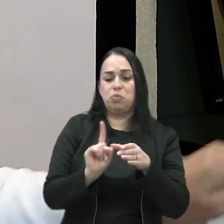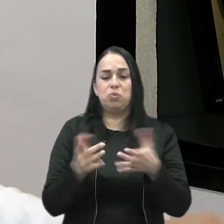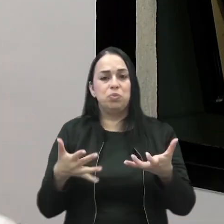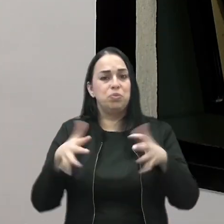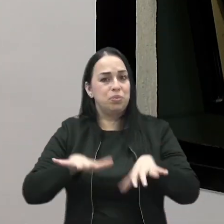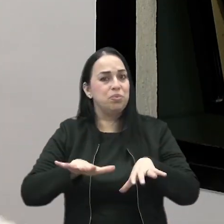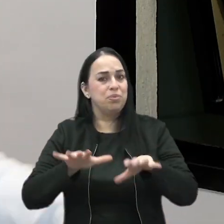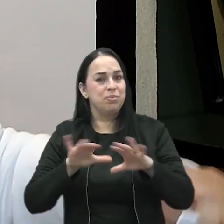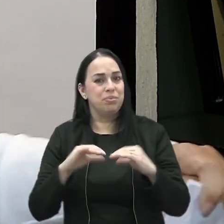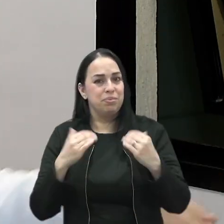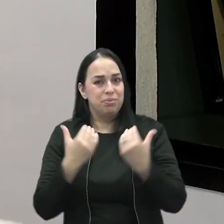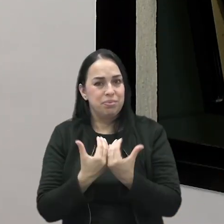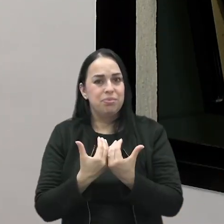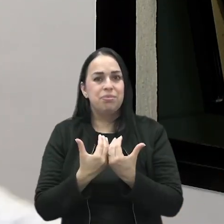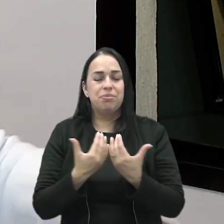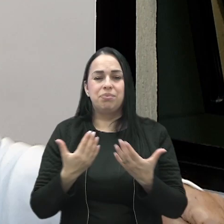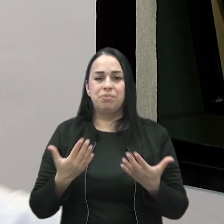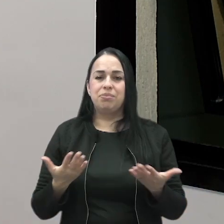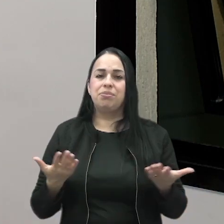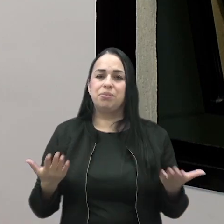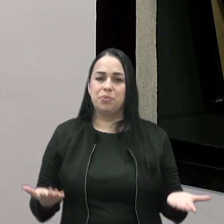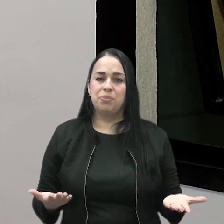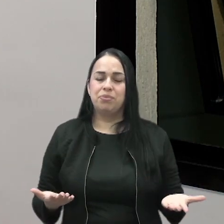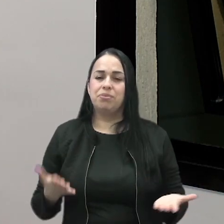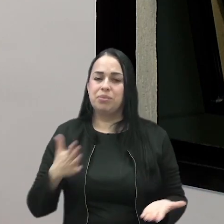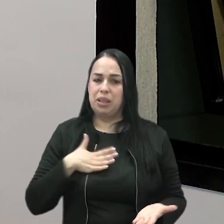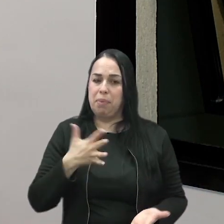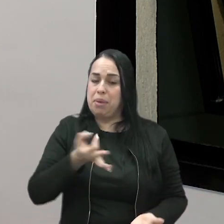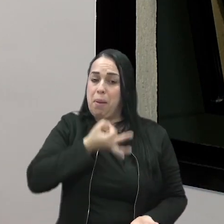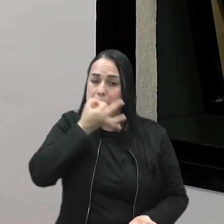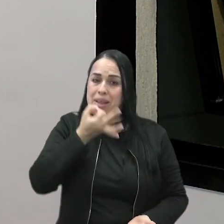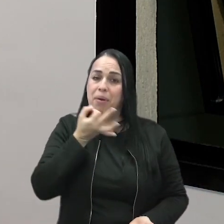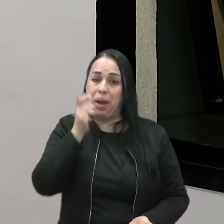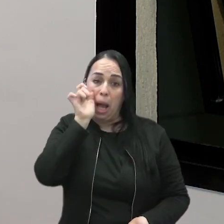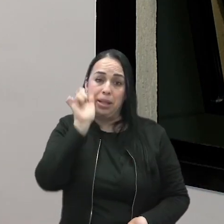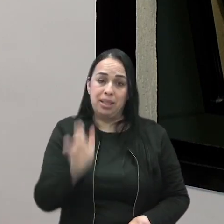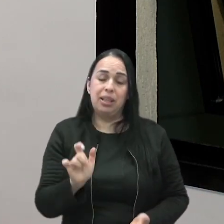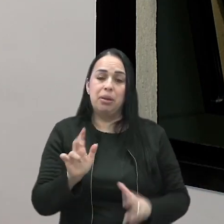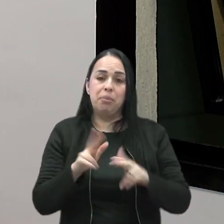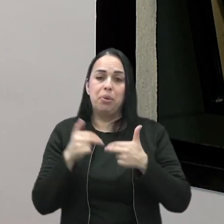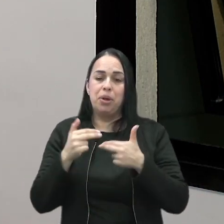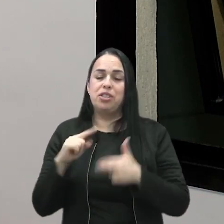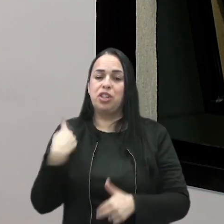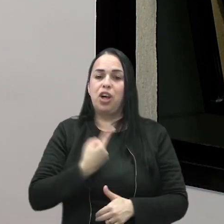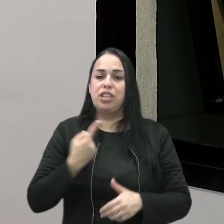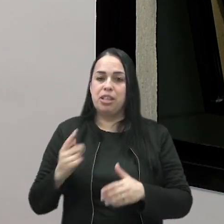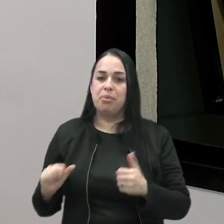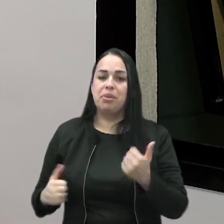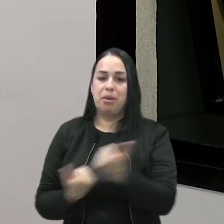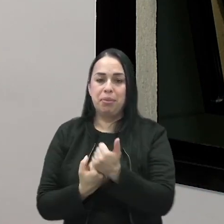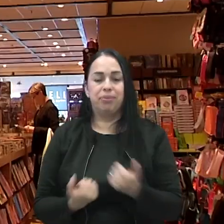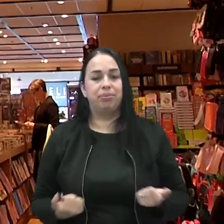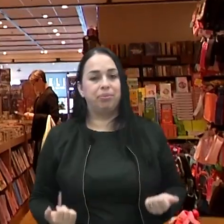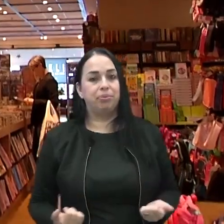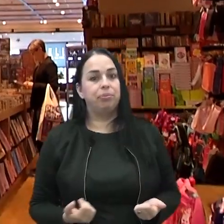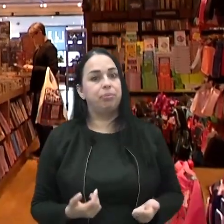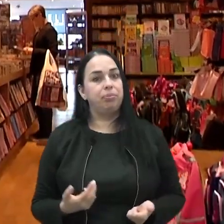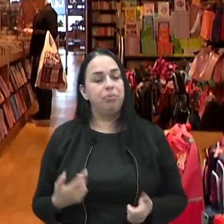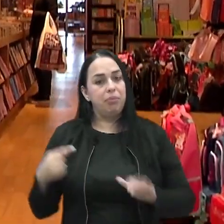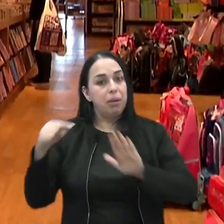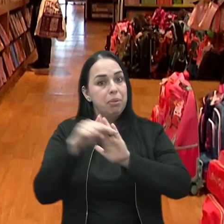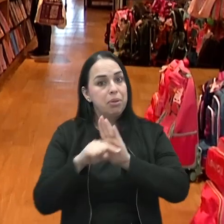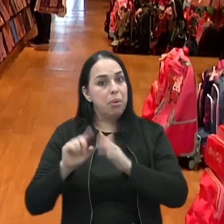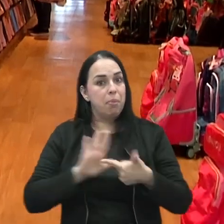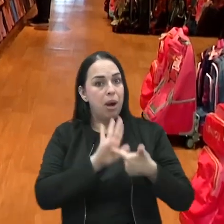inserido numa comunidade, numa família. Então, eu acho que isso é bem interessante e a Câmara está aqui para incentivar. E os